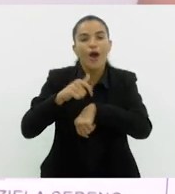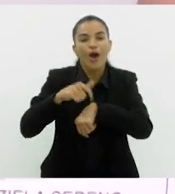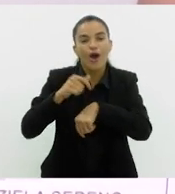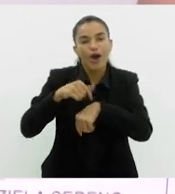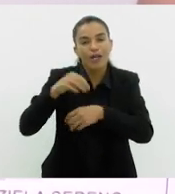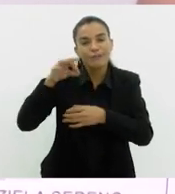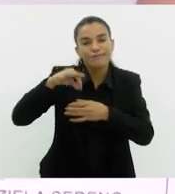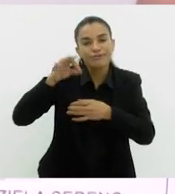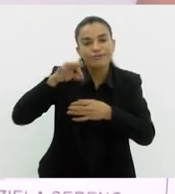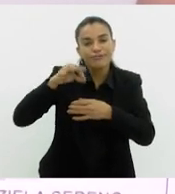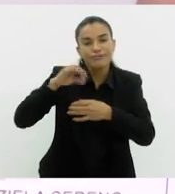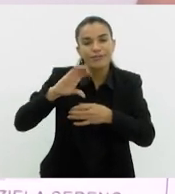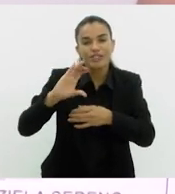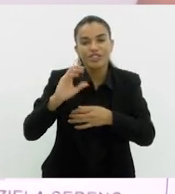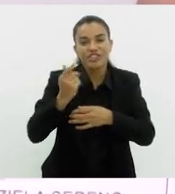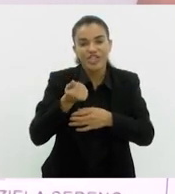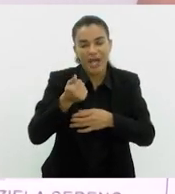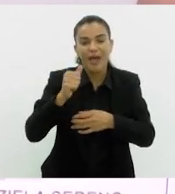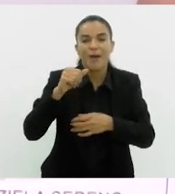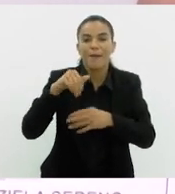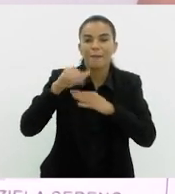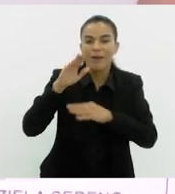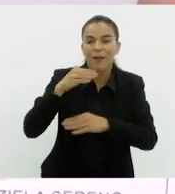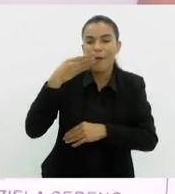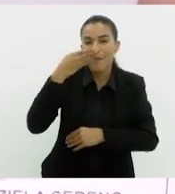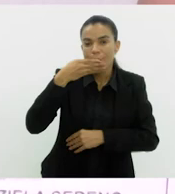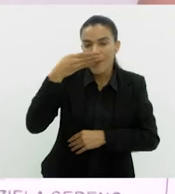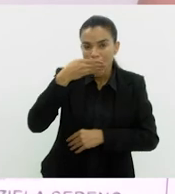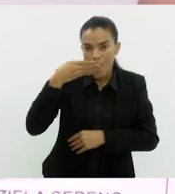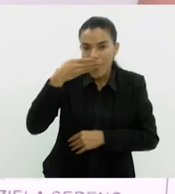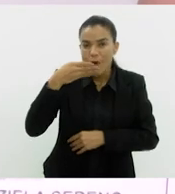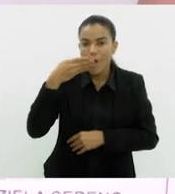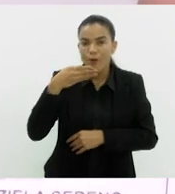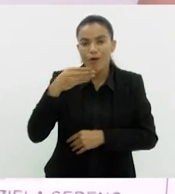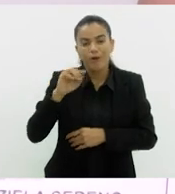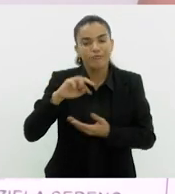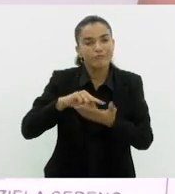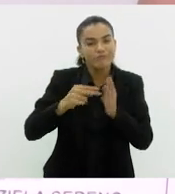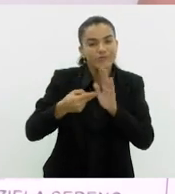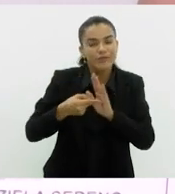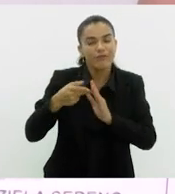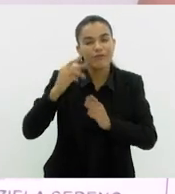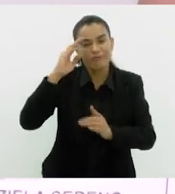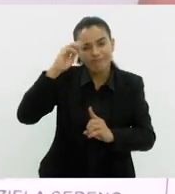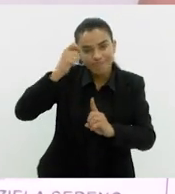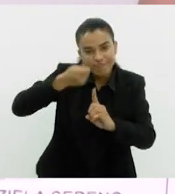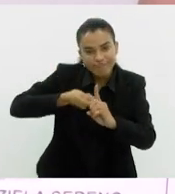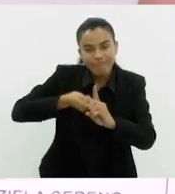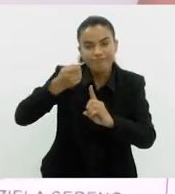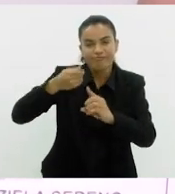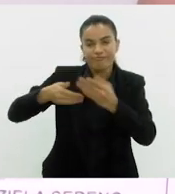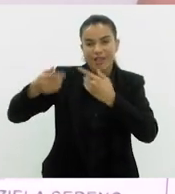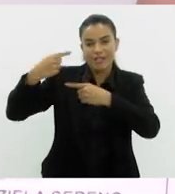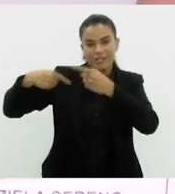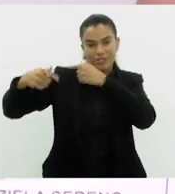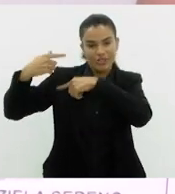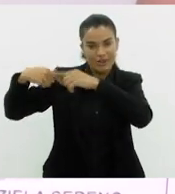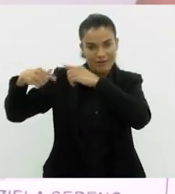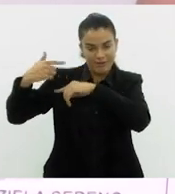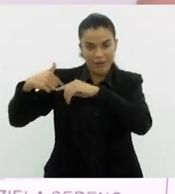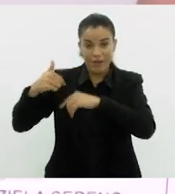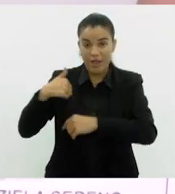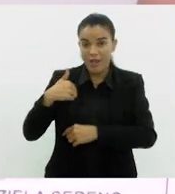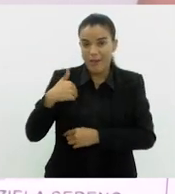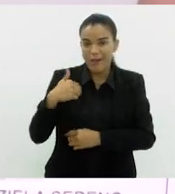as crianças comem o bolo e bebem o chá, né, numa reverência à ancestralidade. Eu sou filha de...